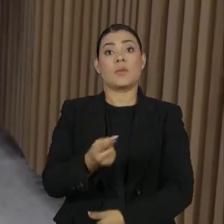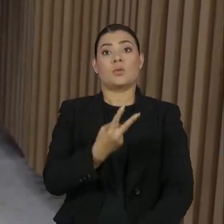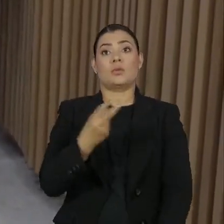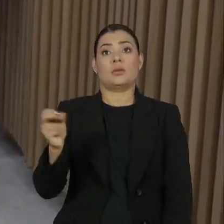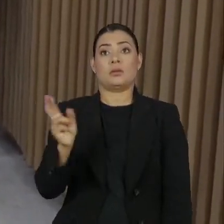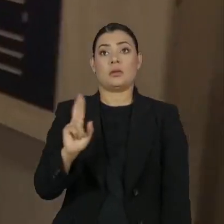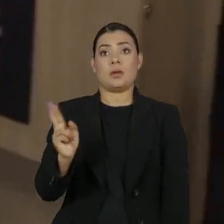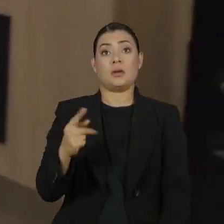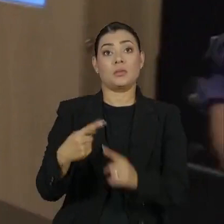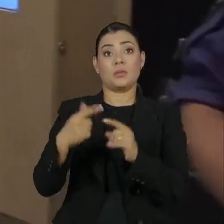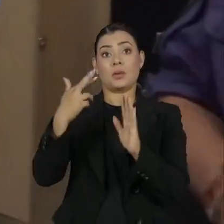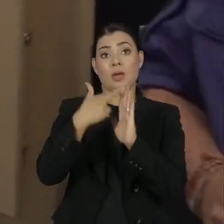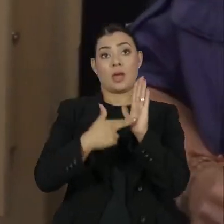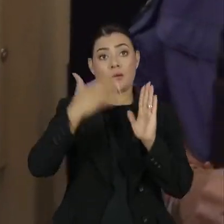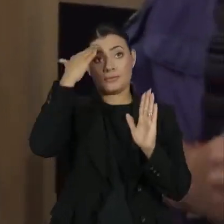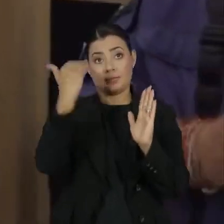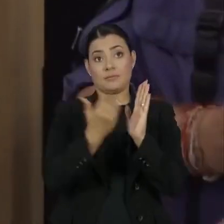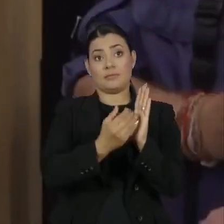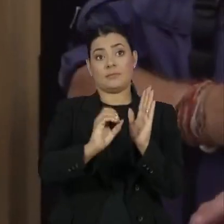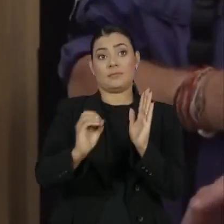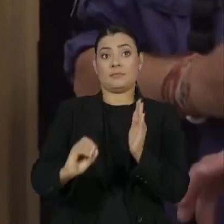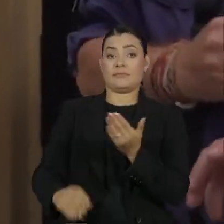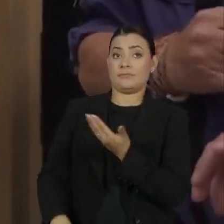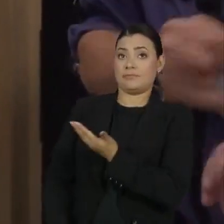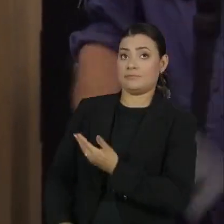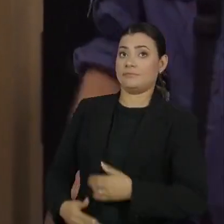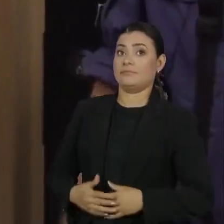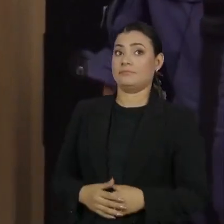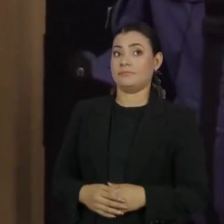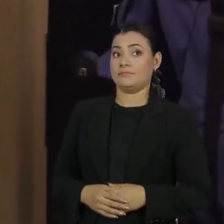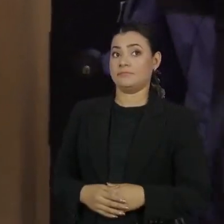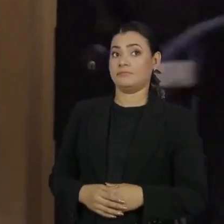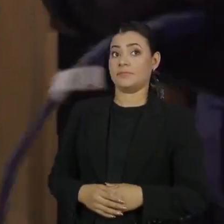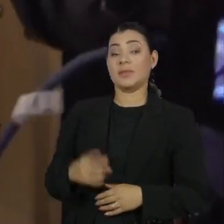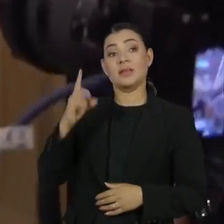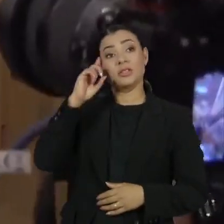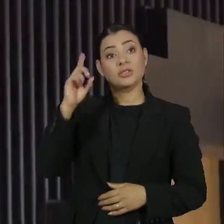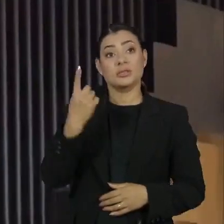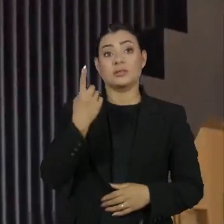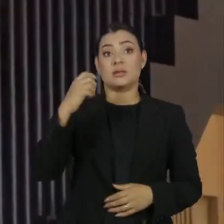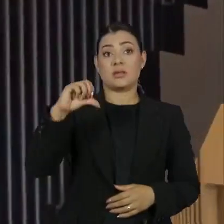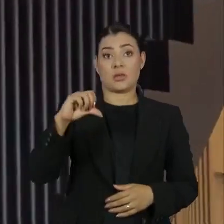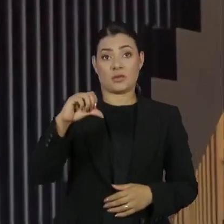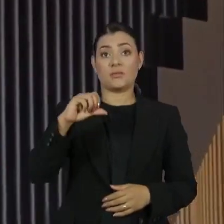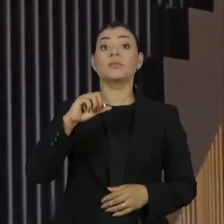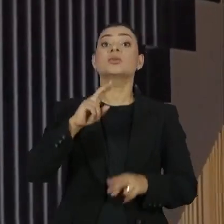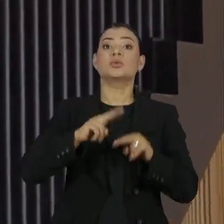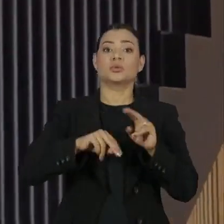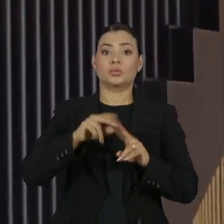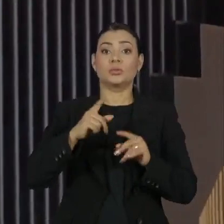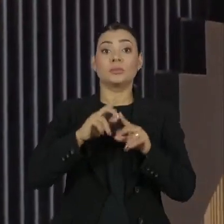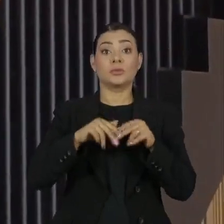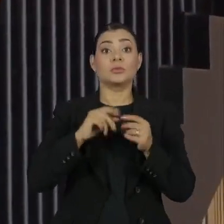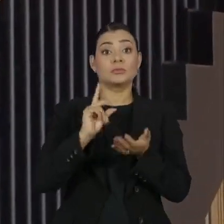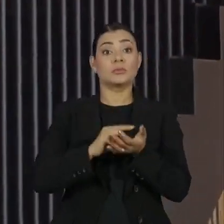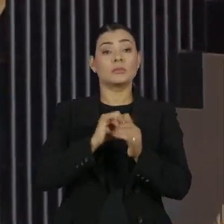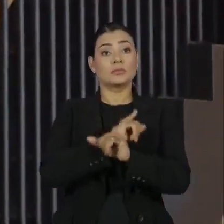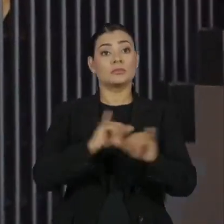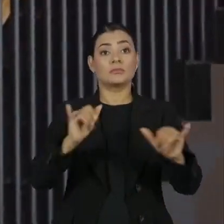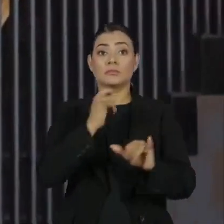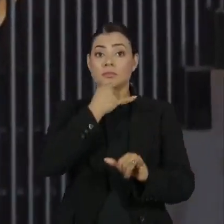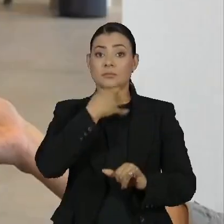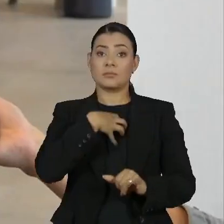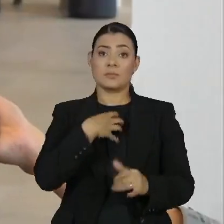por desobedecer às ordens dos oficiais no mesmo lugar no dia 19 de Junho na saída da ativista sueca disse que